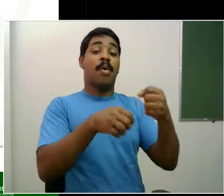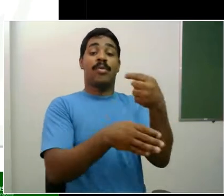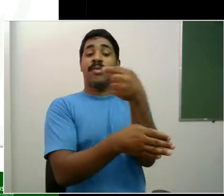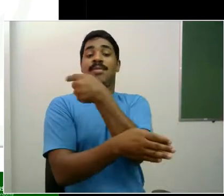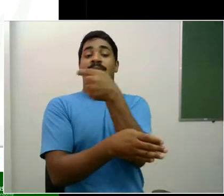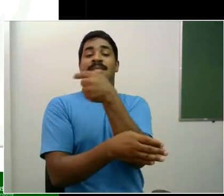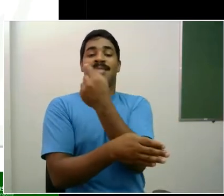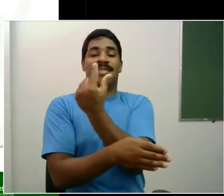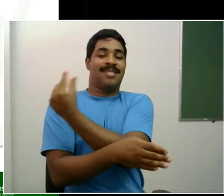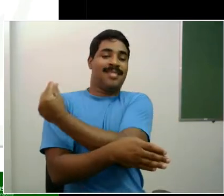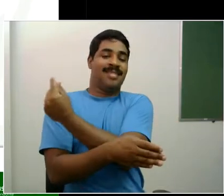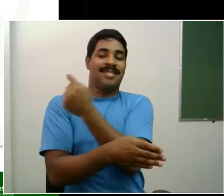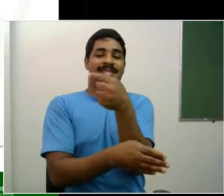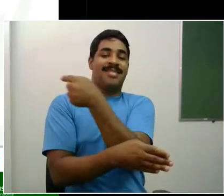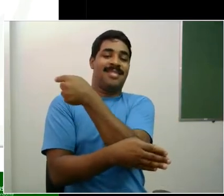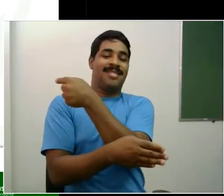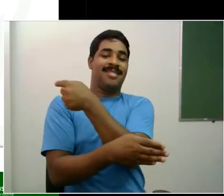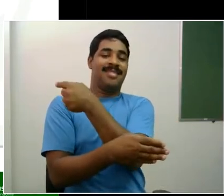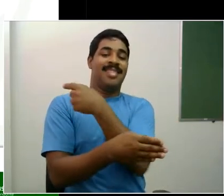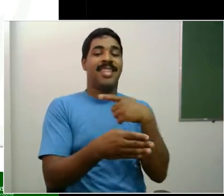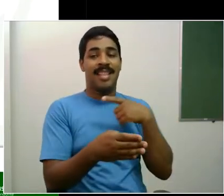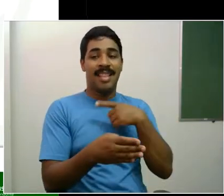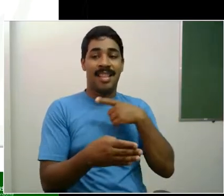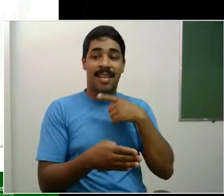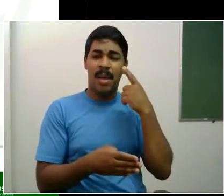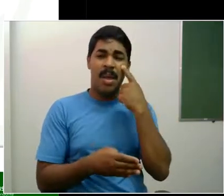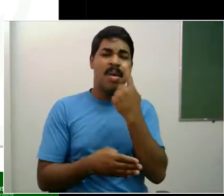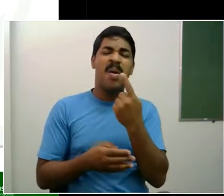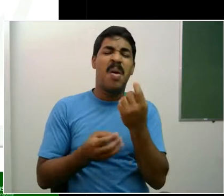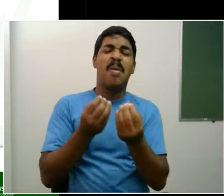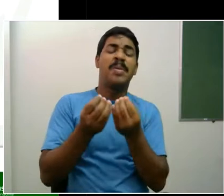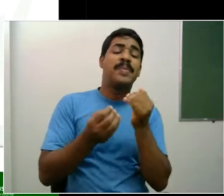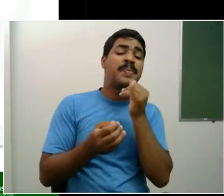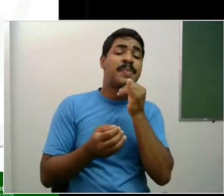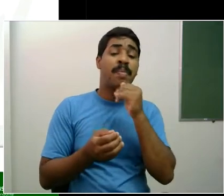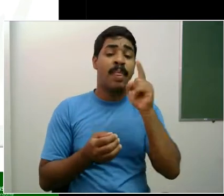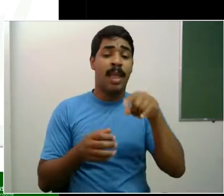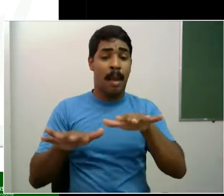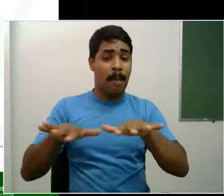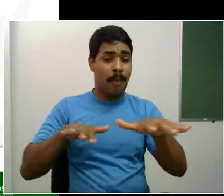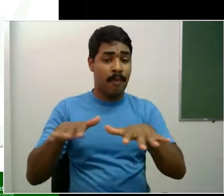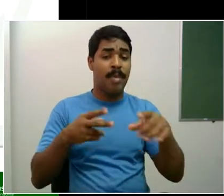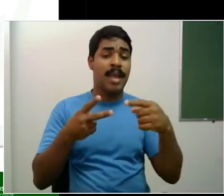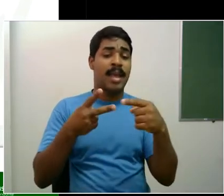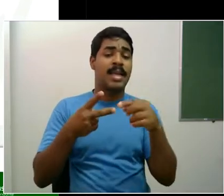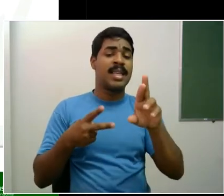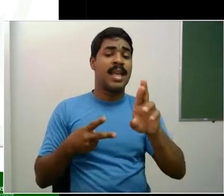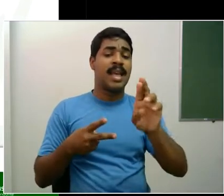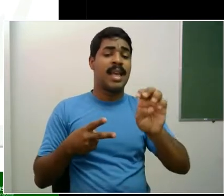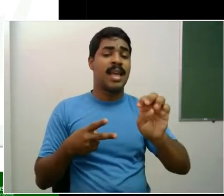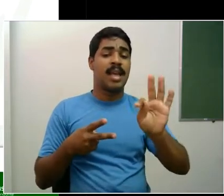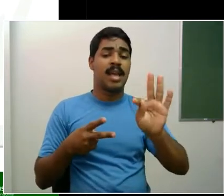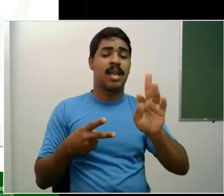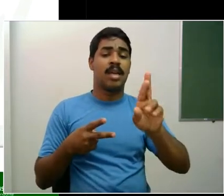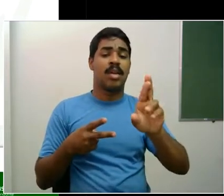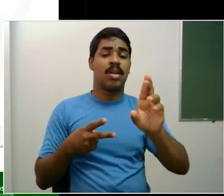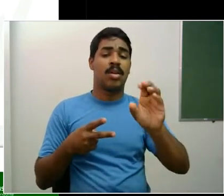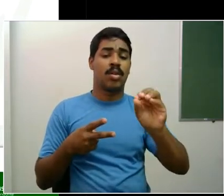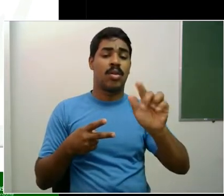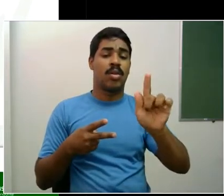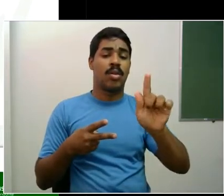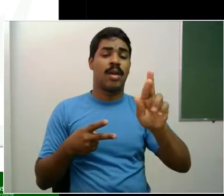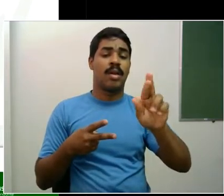esquerda, tá? Mas vamos dizer o conceito. O movimento retrógrado, o móvel caminha, olha só,